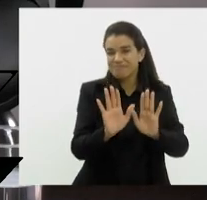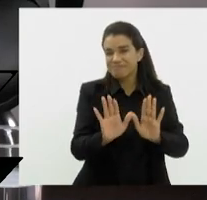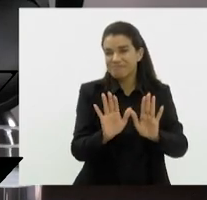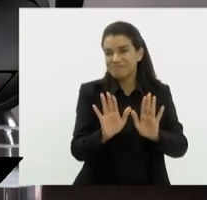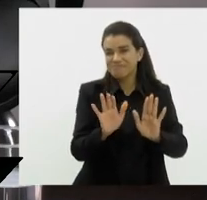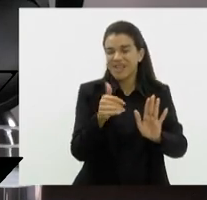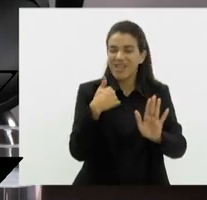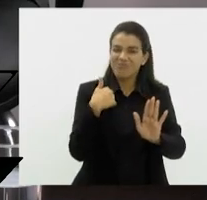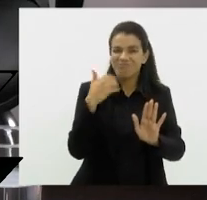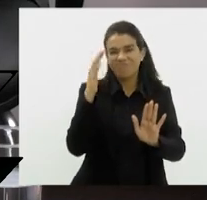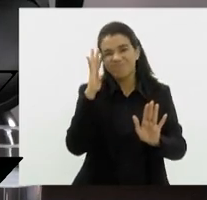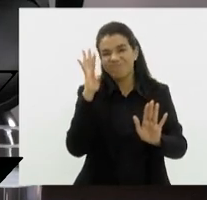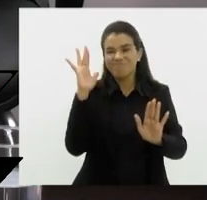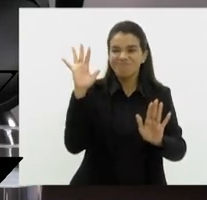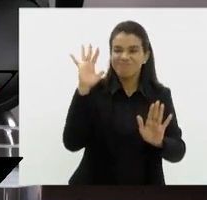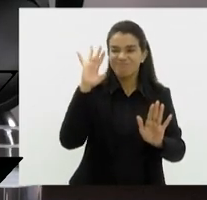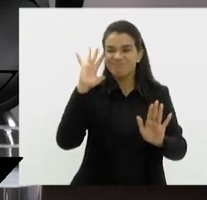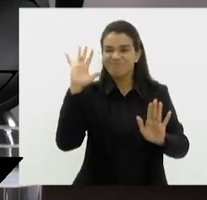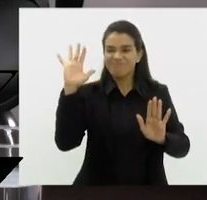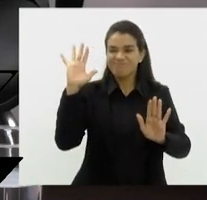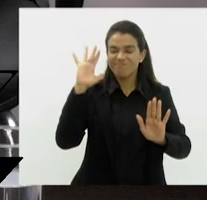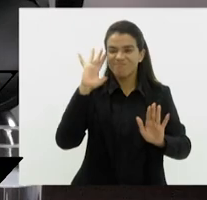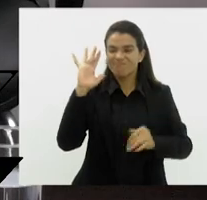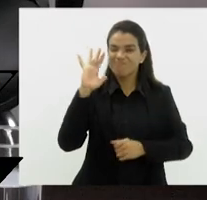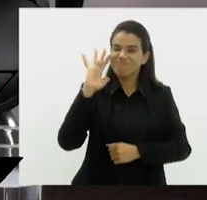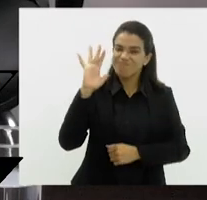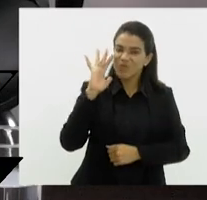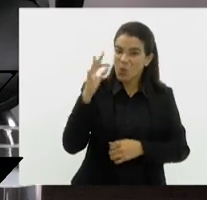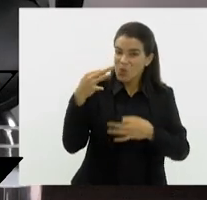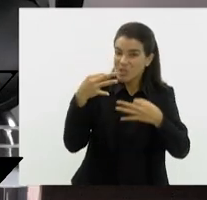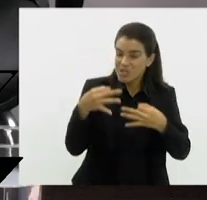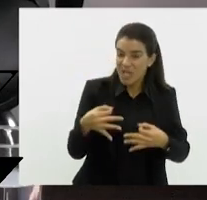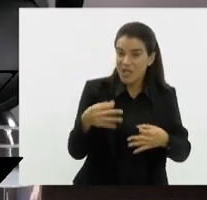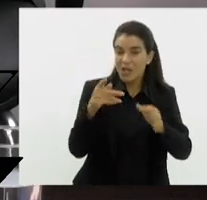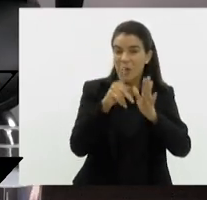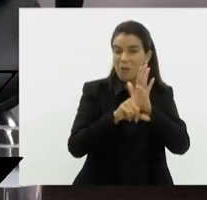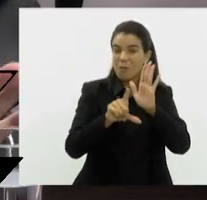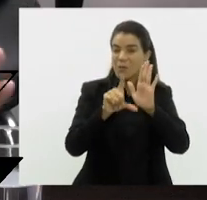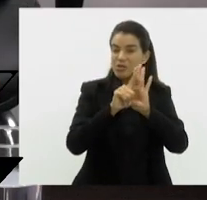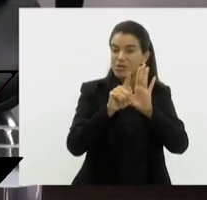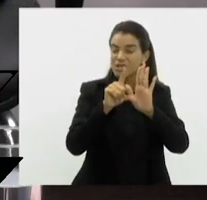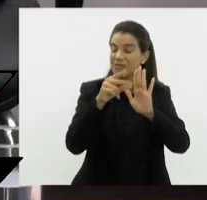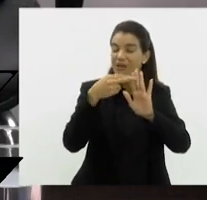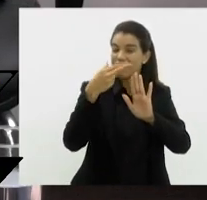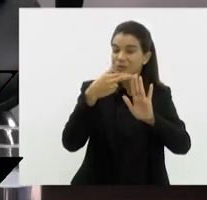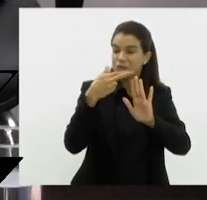eu fico aqui achando que o correto seria um projeto de resolução.